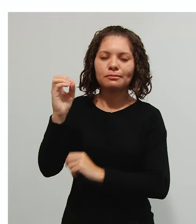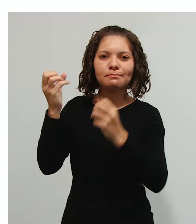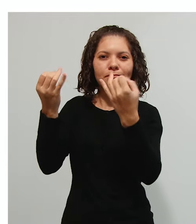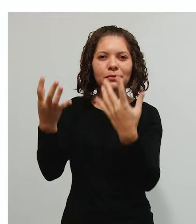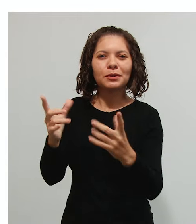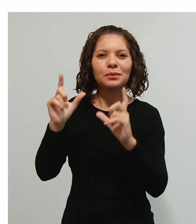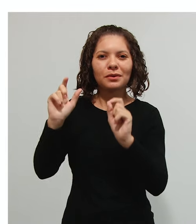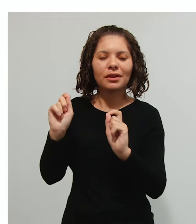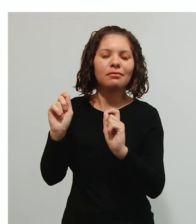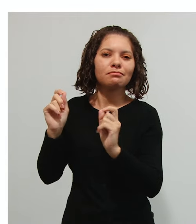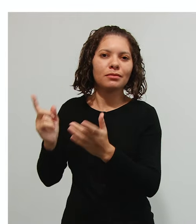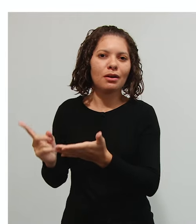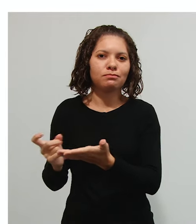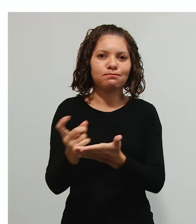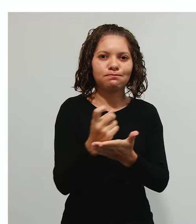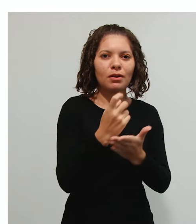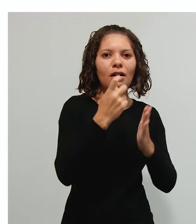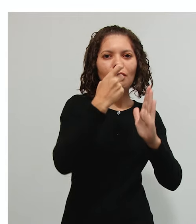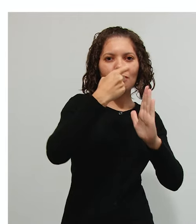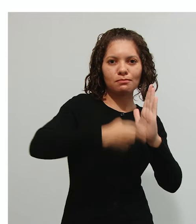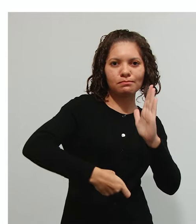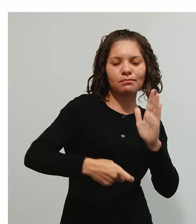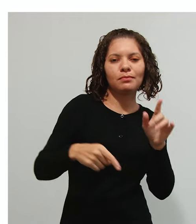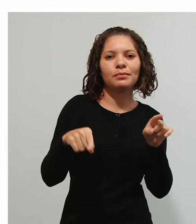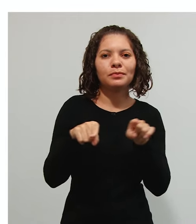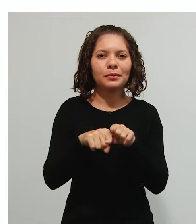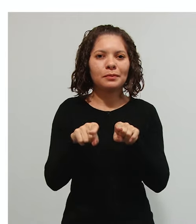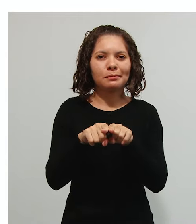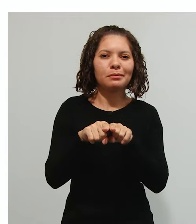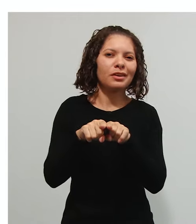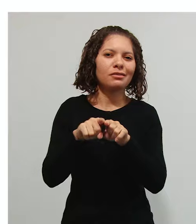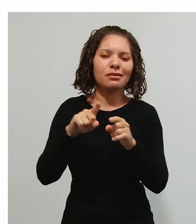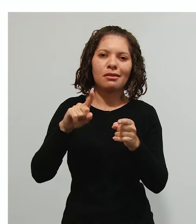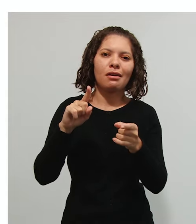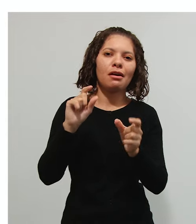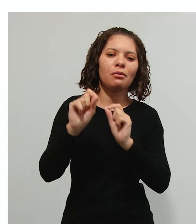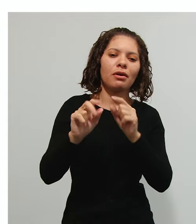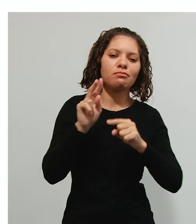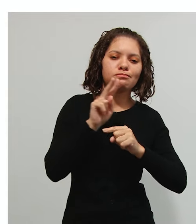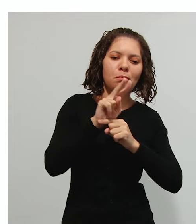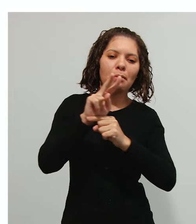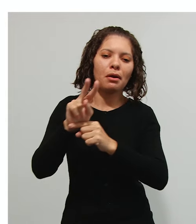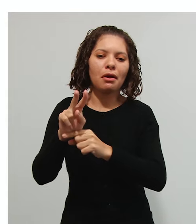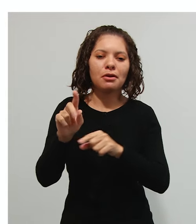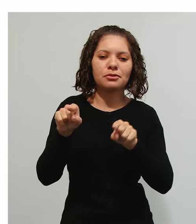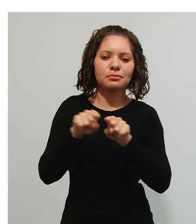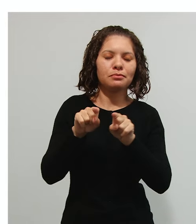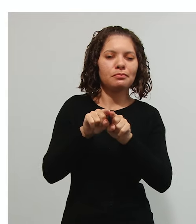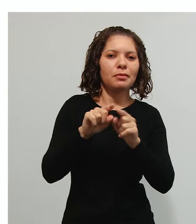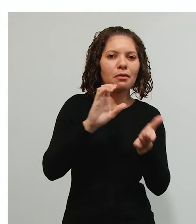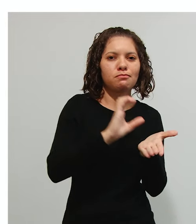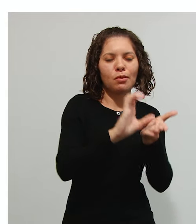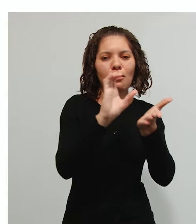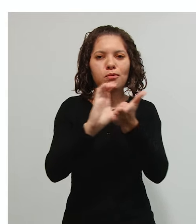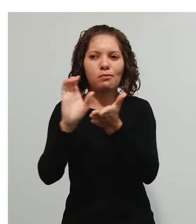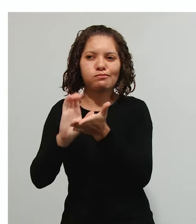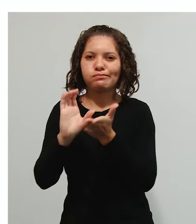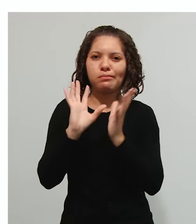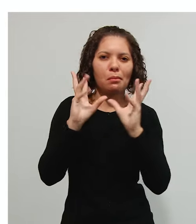também as taxas as contribuições de melhoria os empréstimos compulsórios e as contribuições em